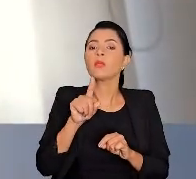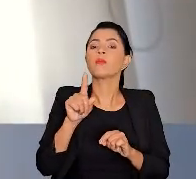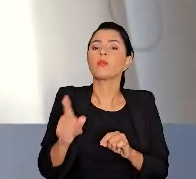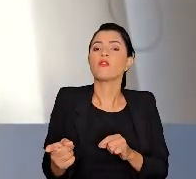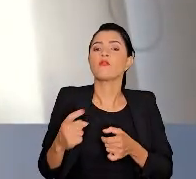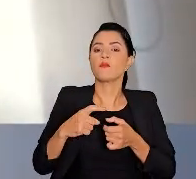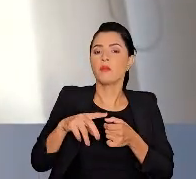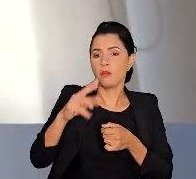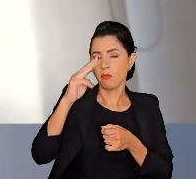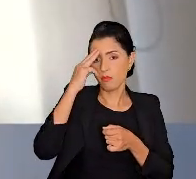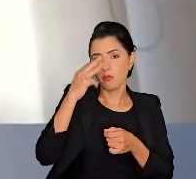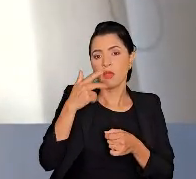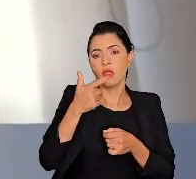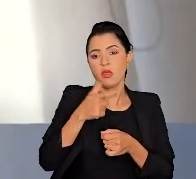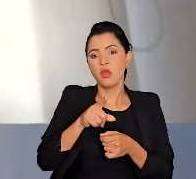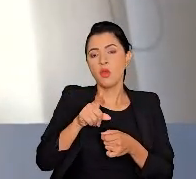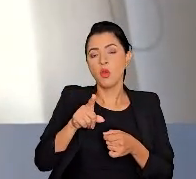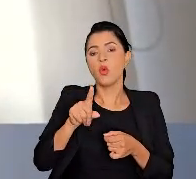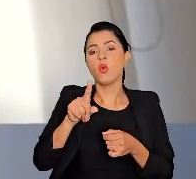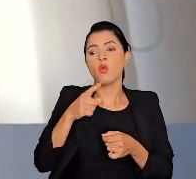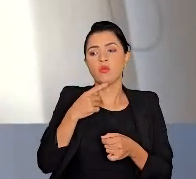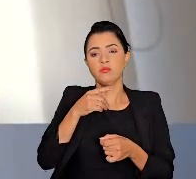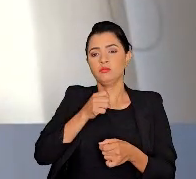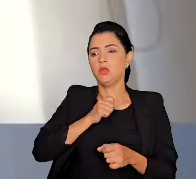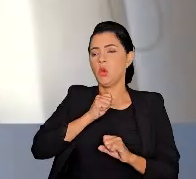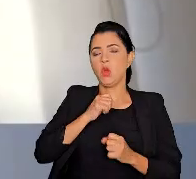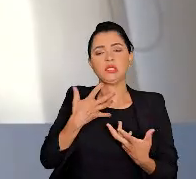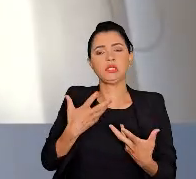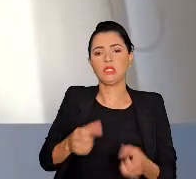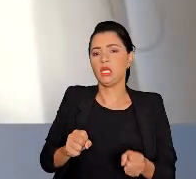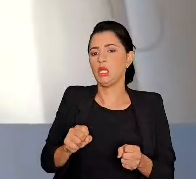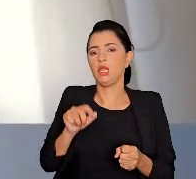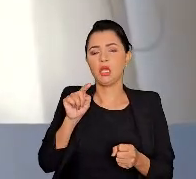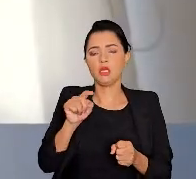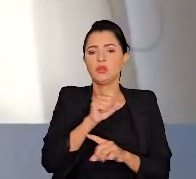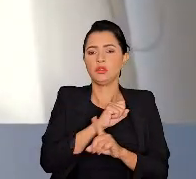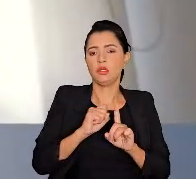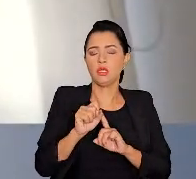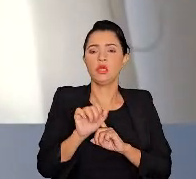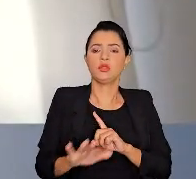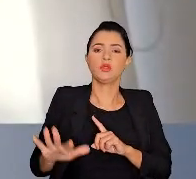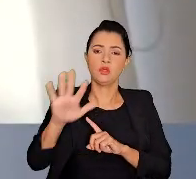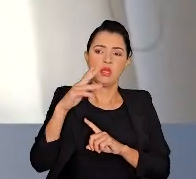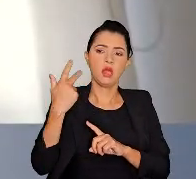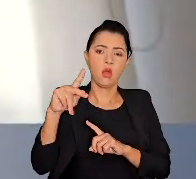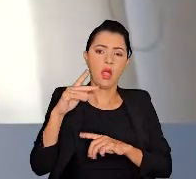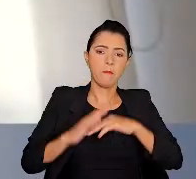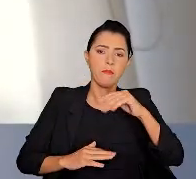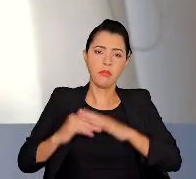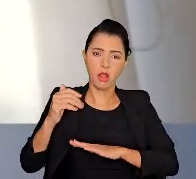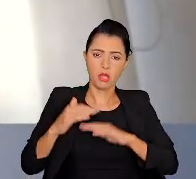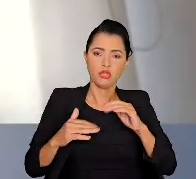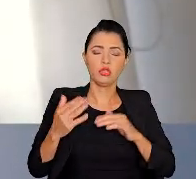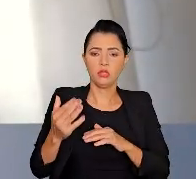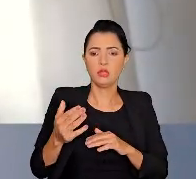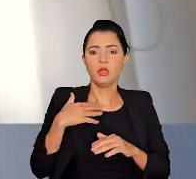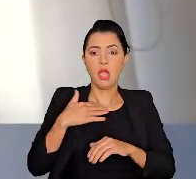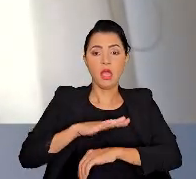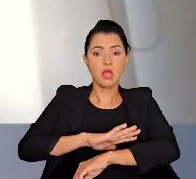memoriam verberado o repúdio e a abjeção da sociedade nacional à sua prática.